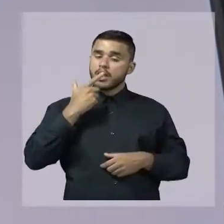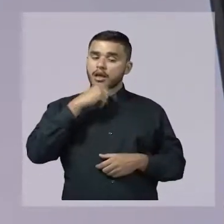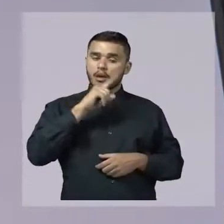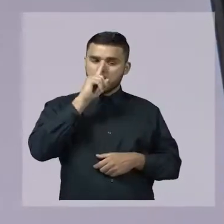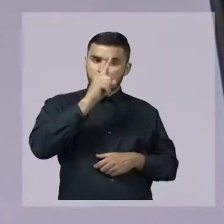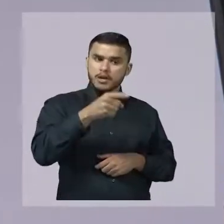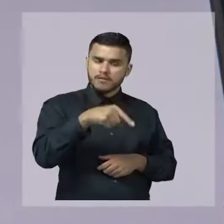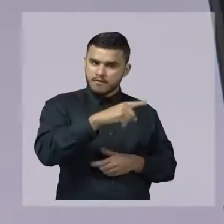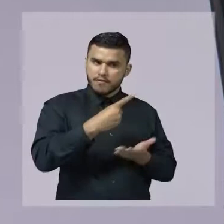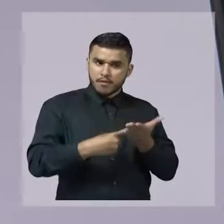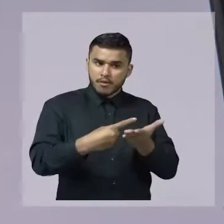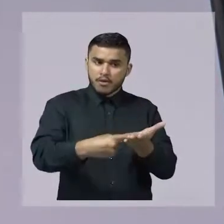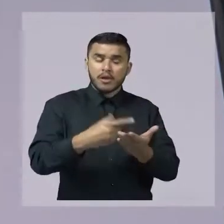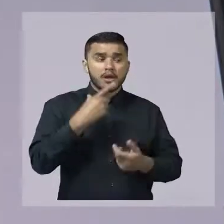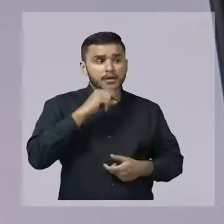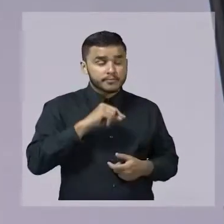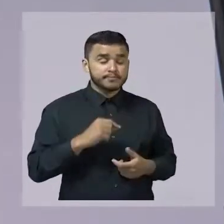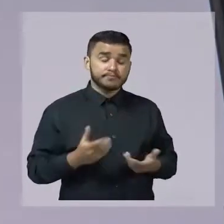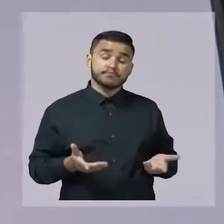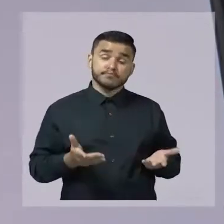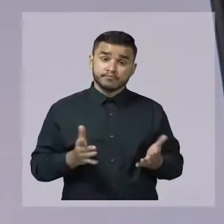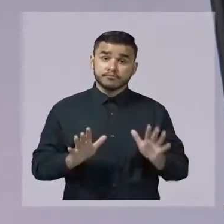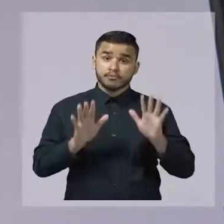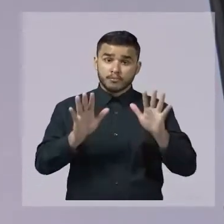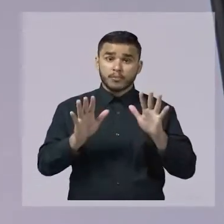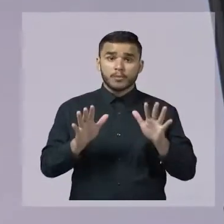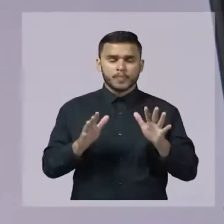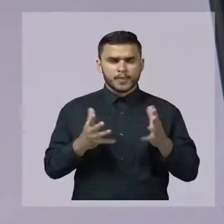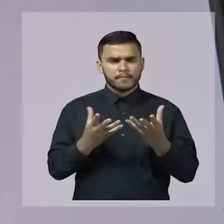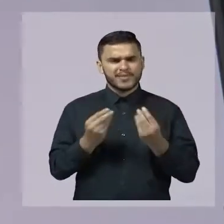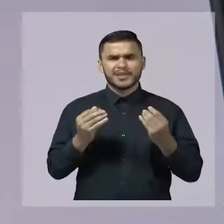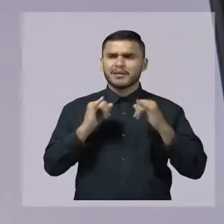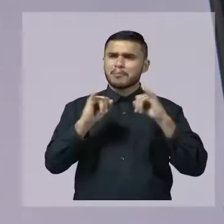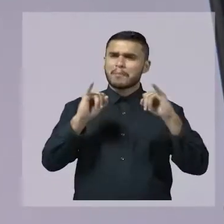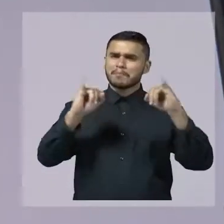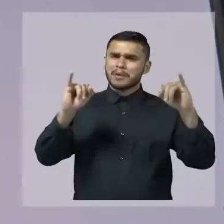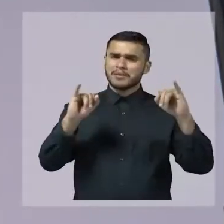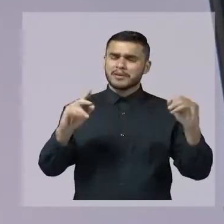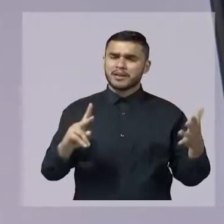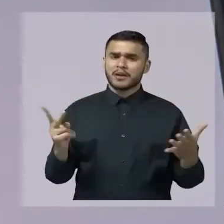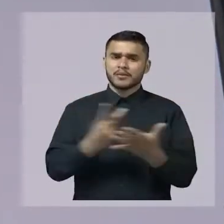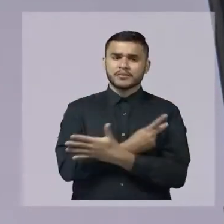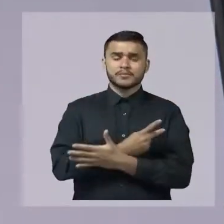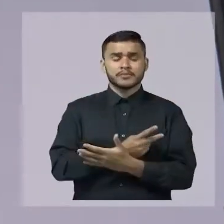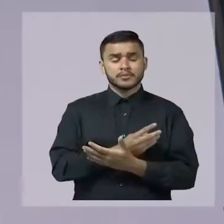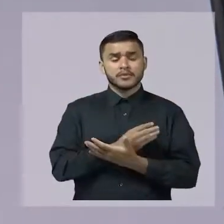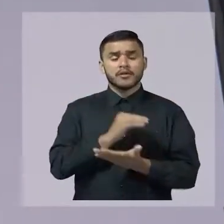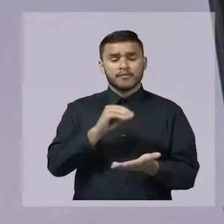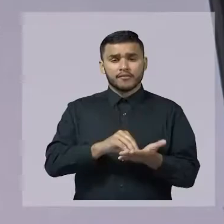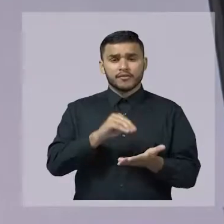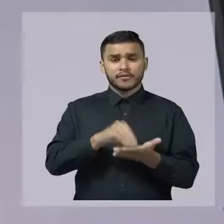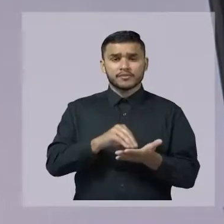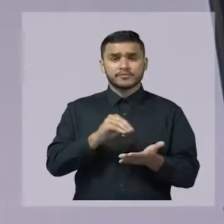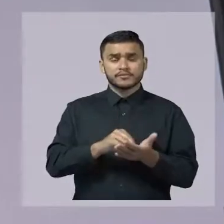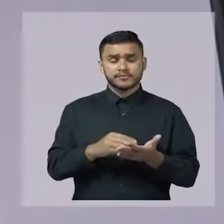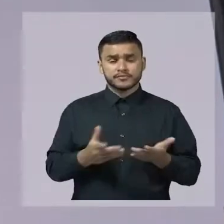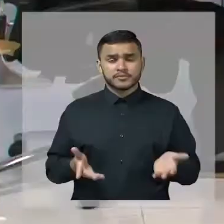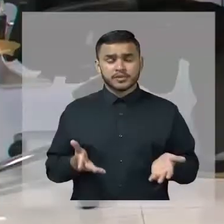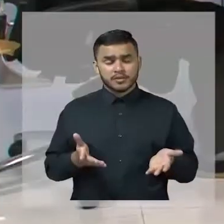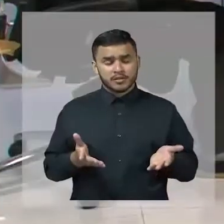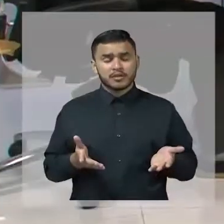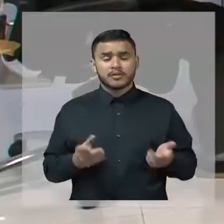desses fatos estimula, mas não é a grande causa. A causa é a educação mesmo, é a